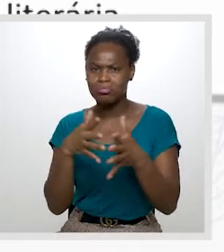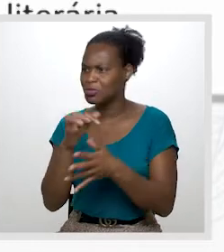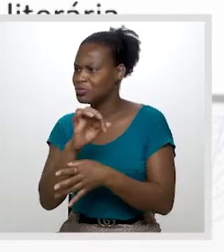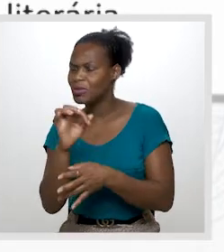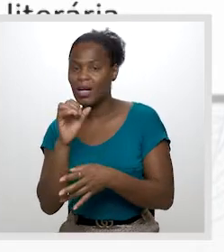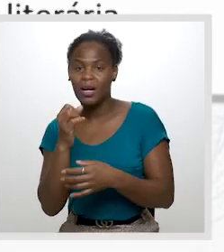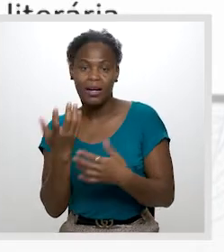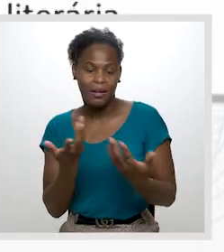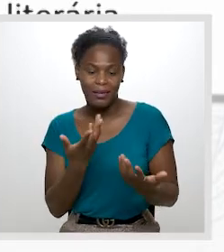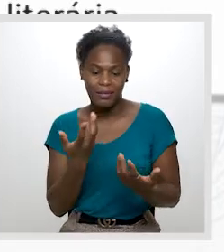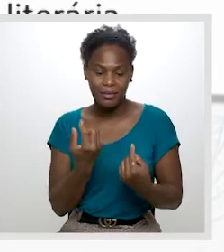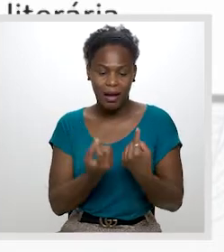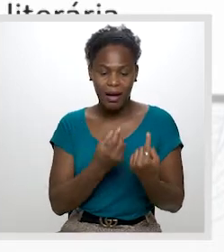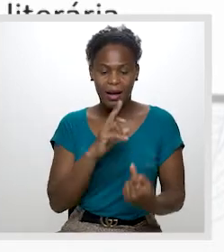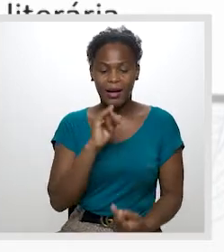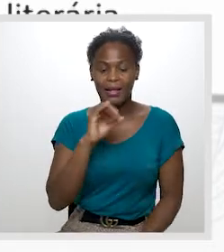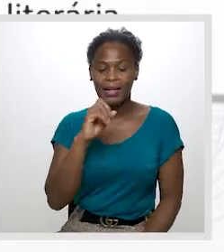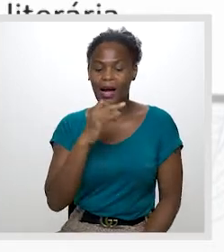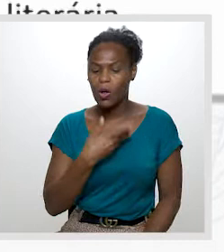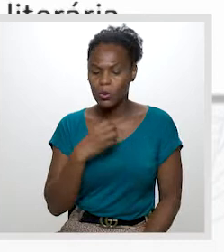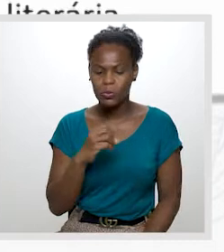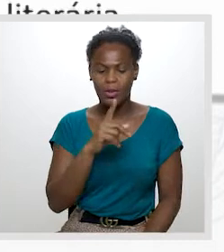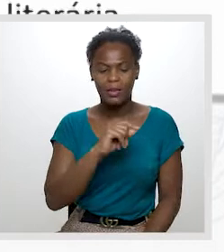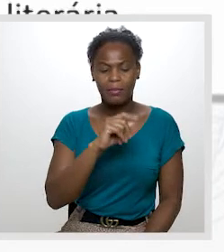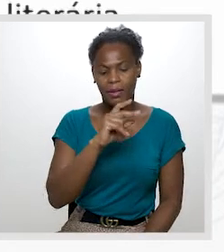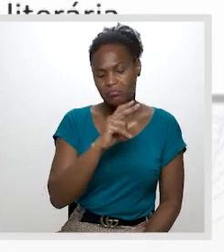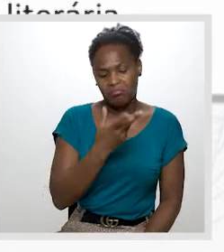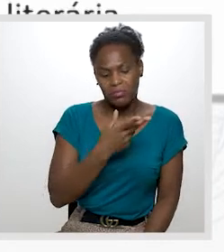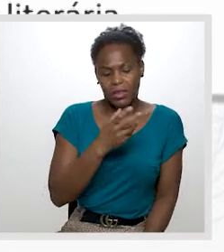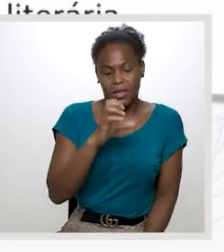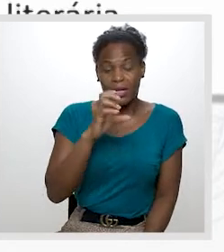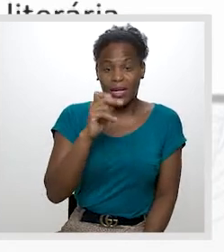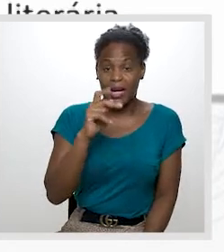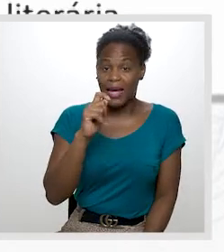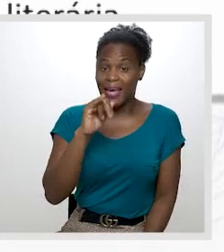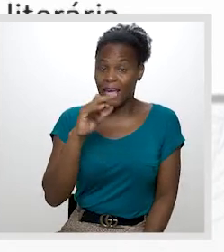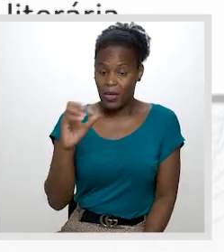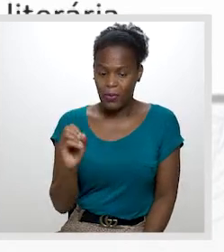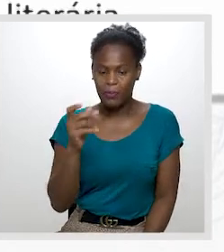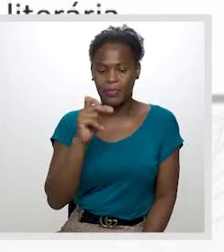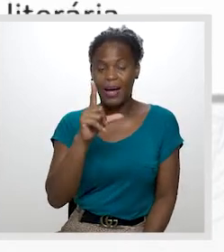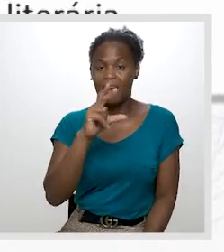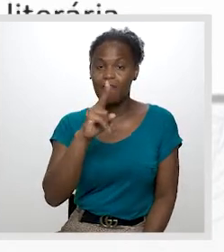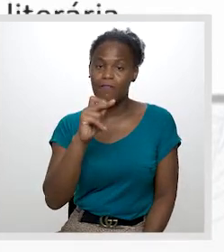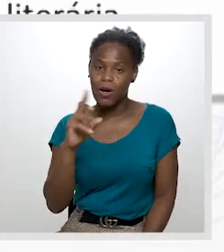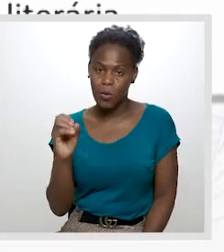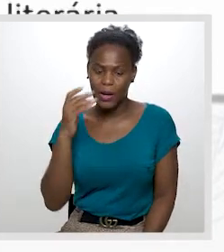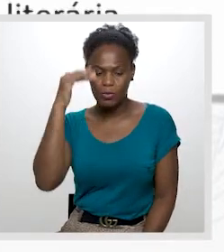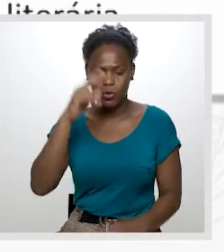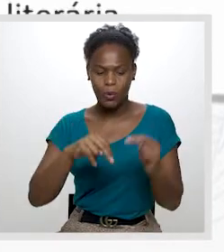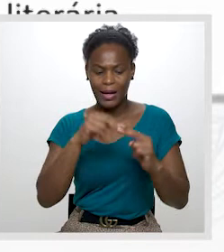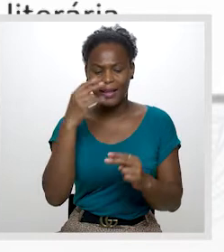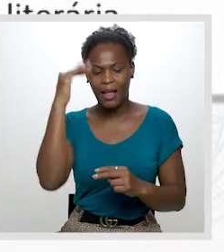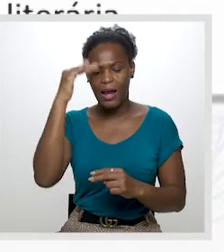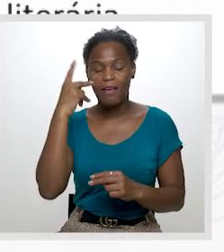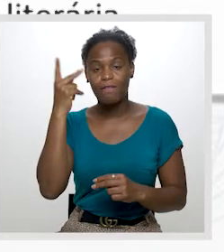os gestos de Caeiro, Ricardo Reis e Álvaro de Campos. Construí-lhes as idades